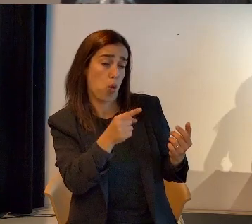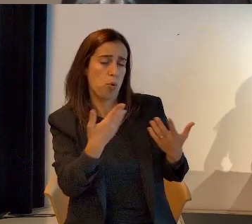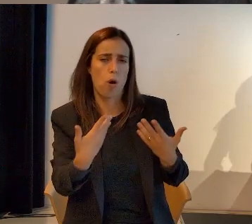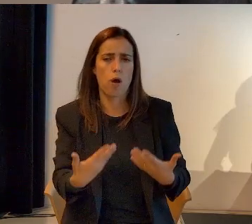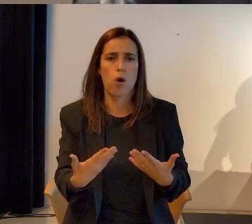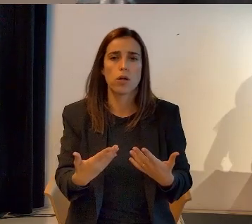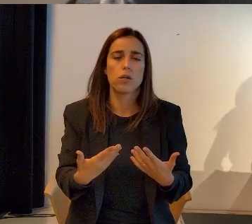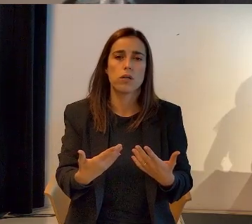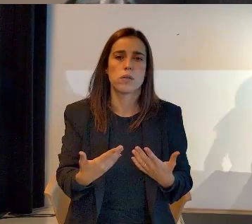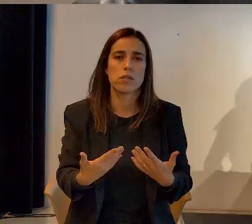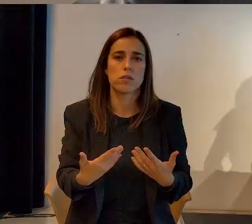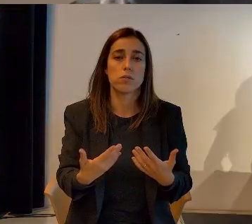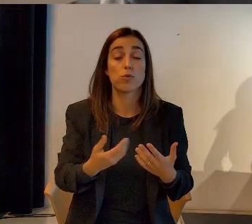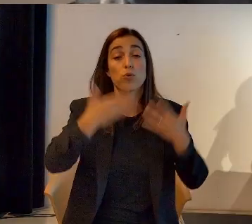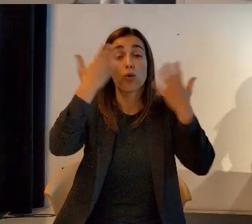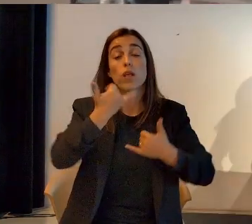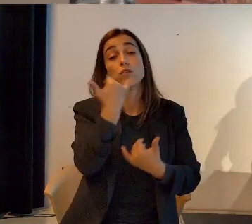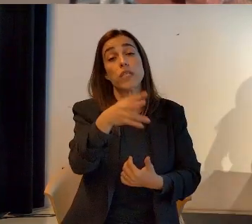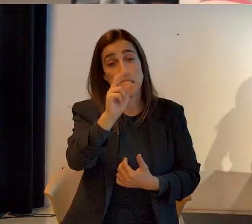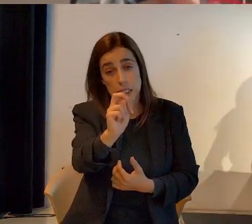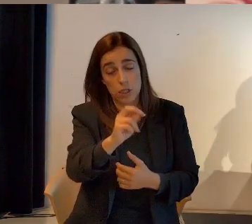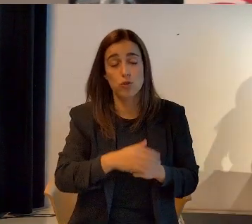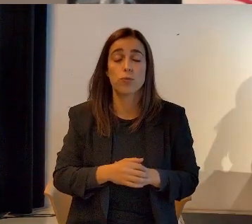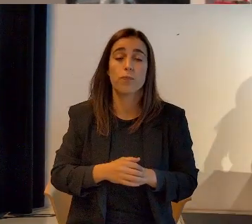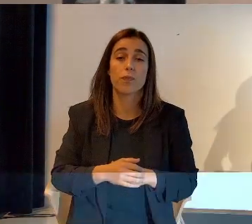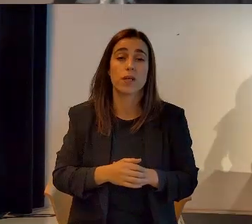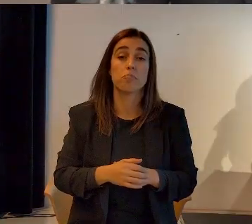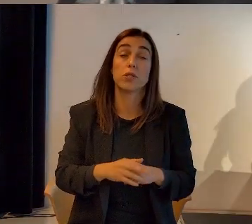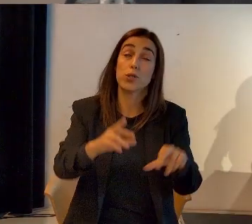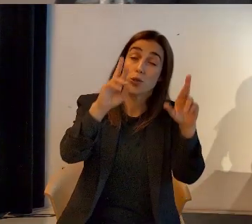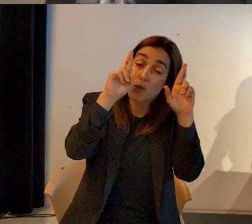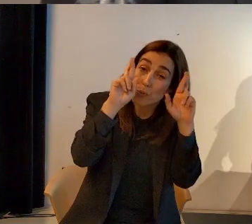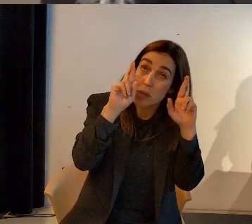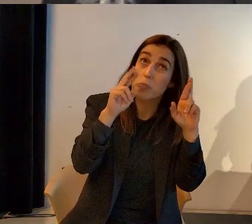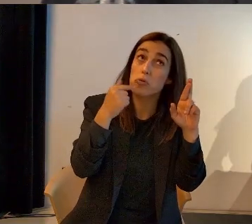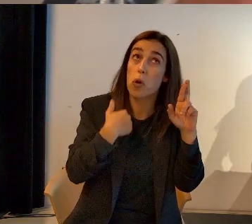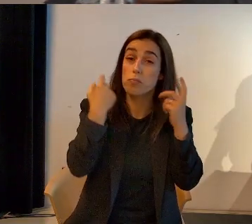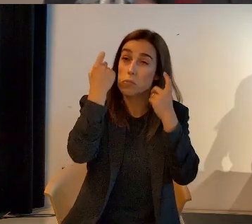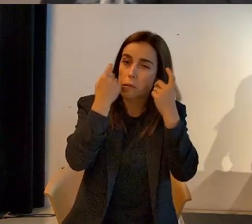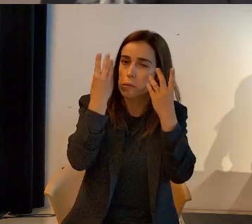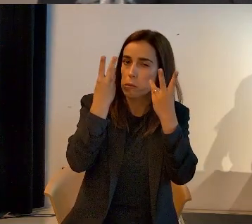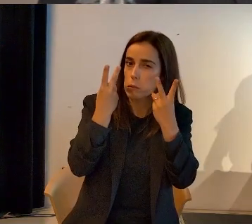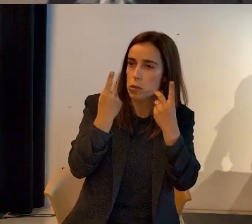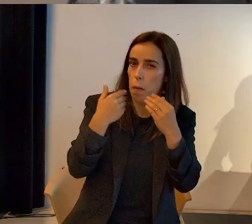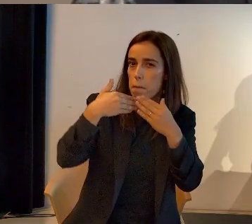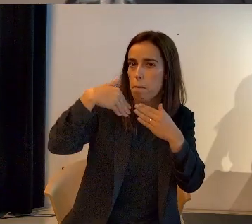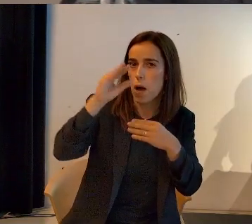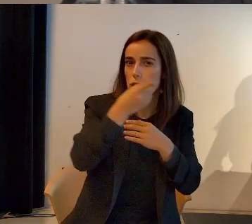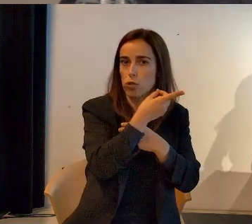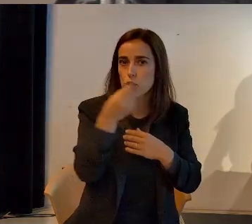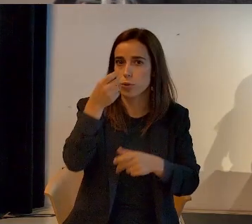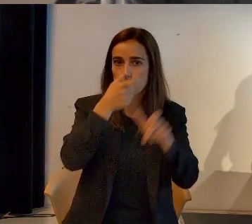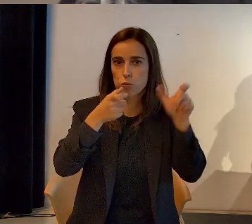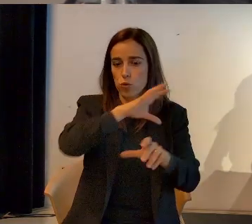agora. Portanto, são 23 dias de espetáculo, esperemos, e temos, por as contas que fazemos, mais de 900 pessoas